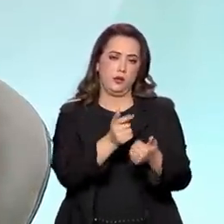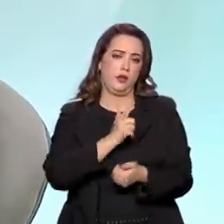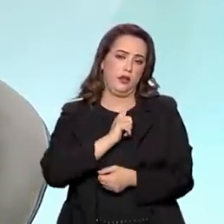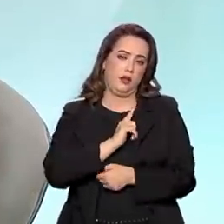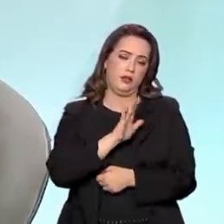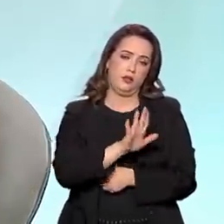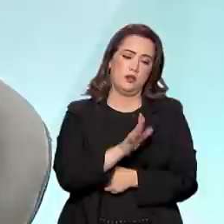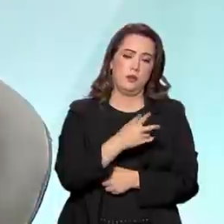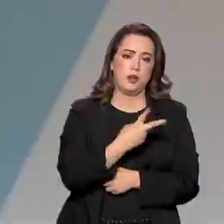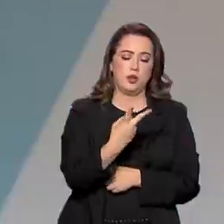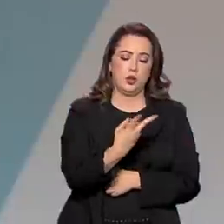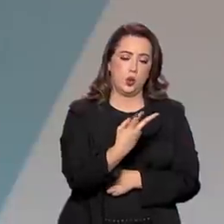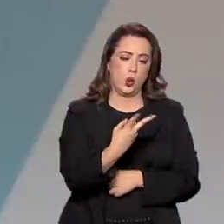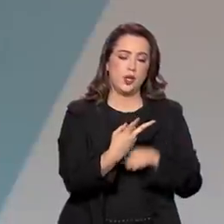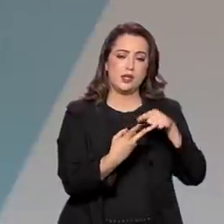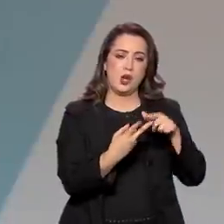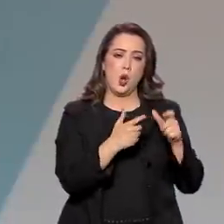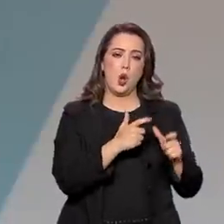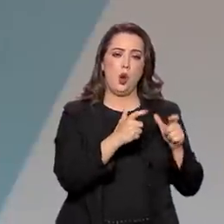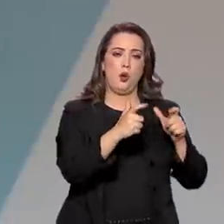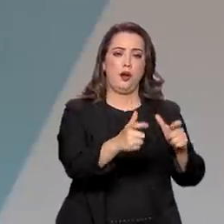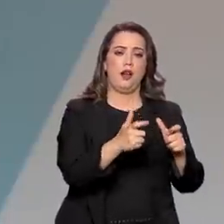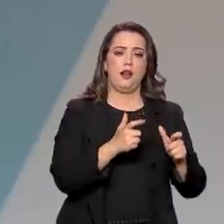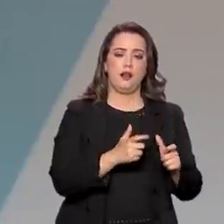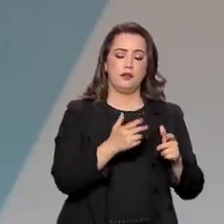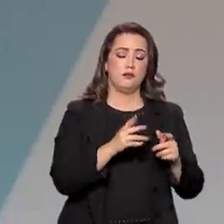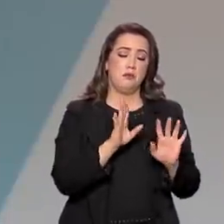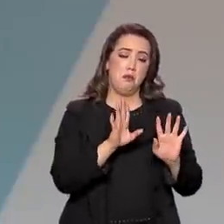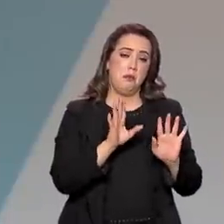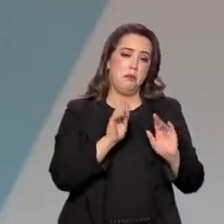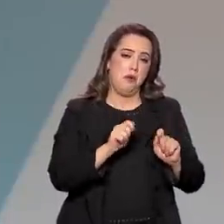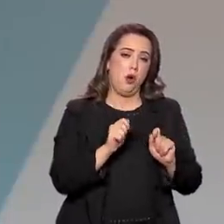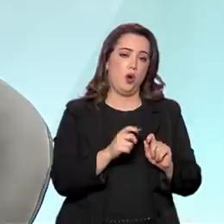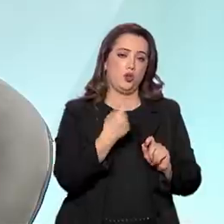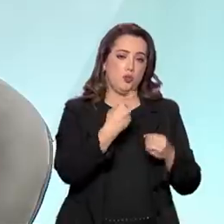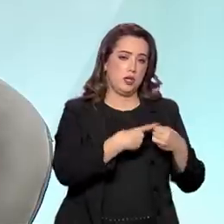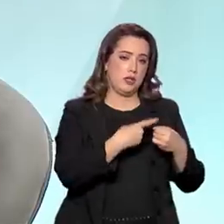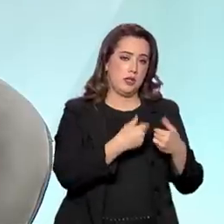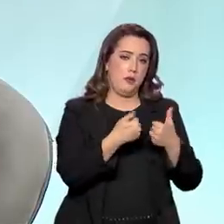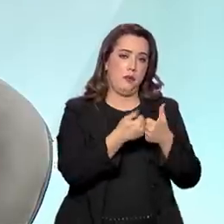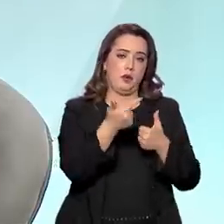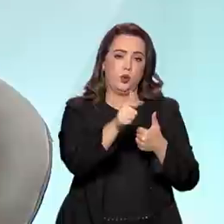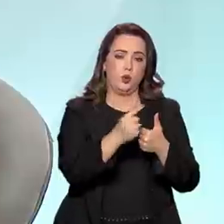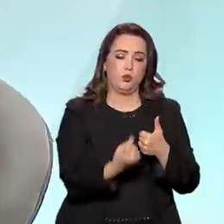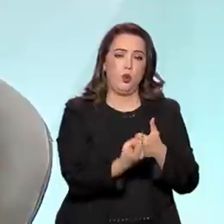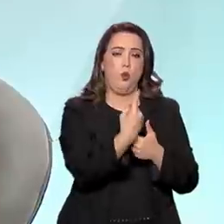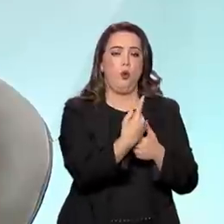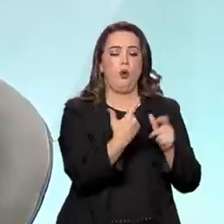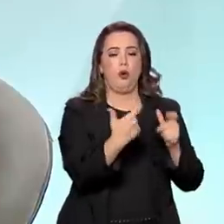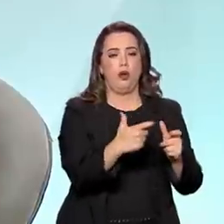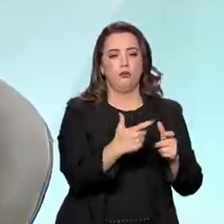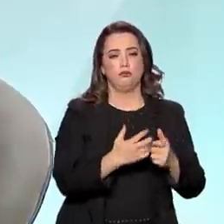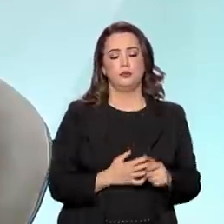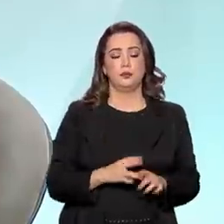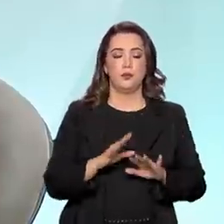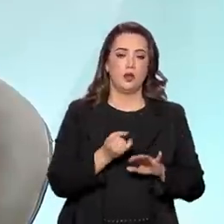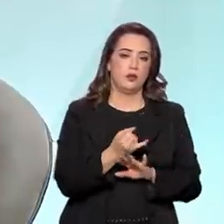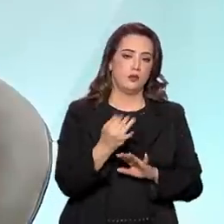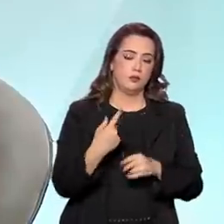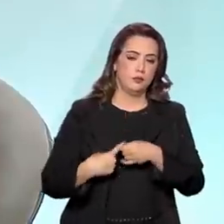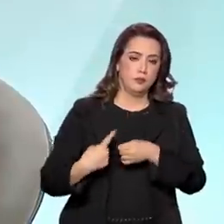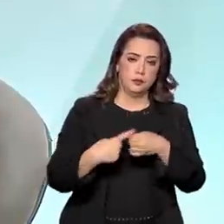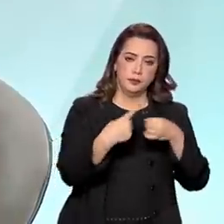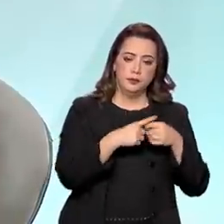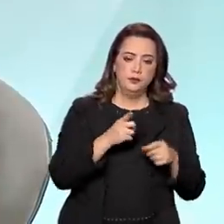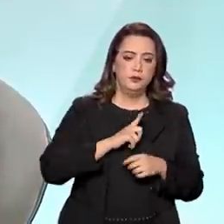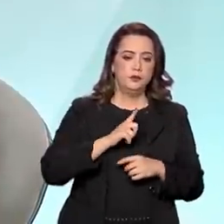então para não ter duas juntas algumas e a junta de Serviço Militar do outro município mais é grande parte do município tem essa